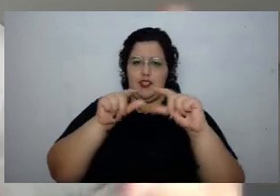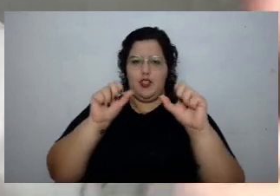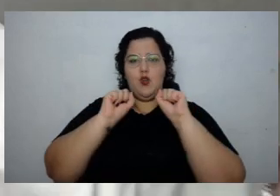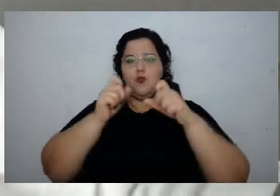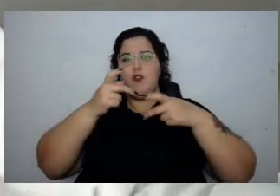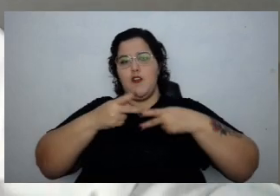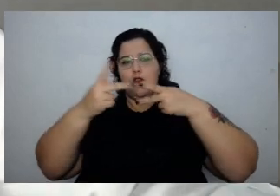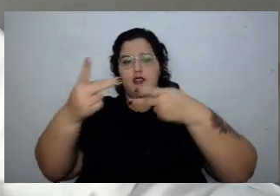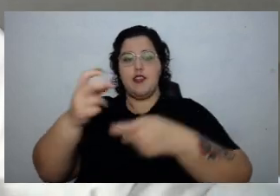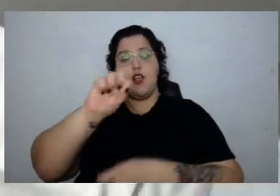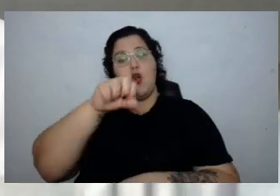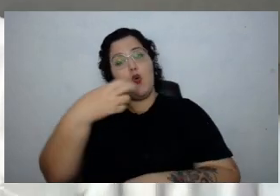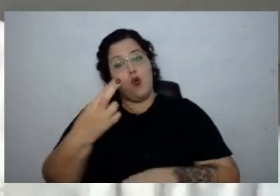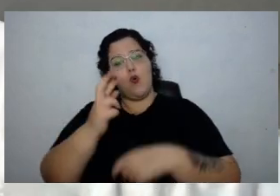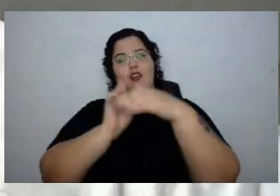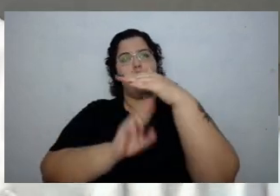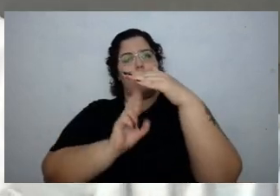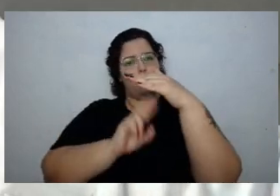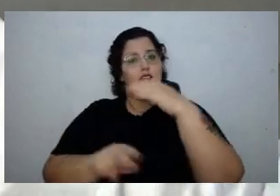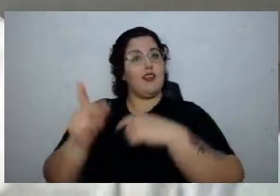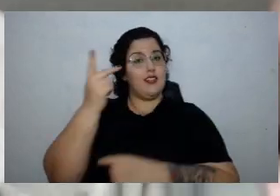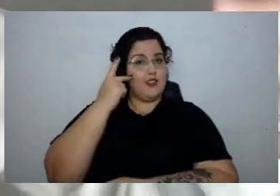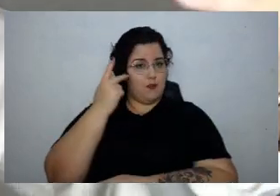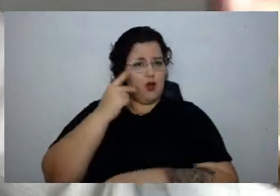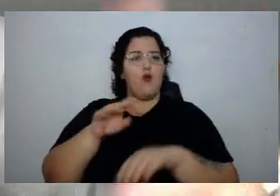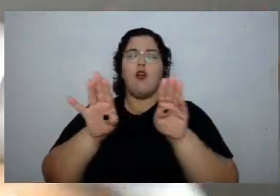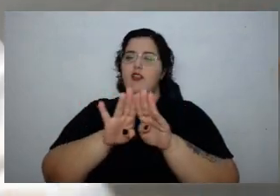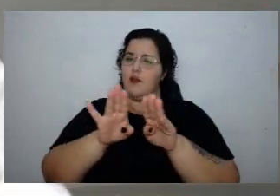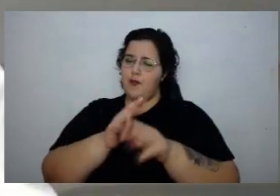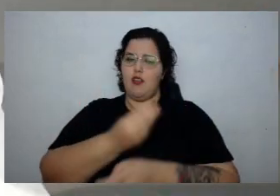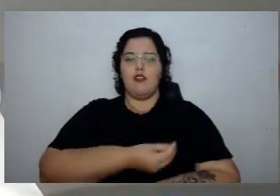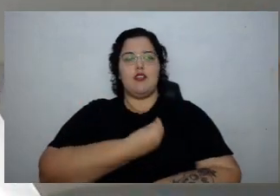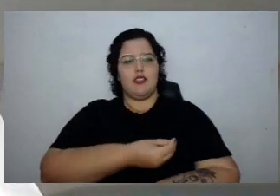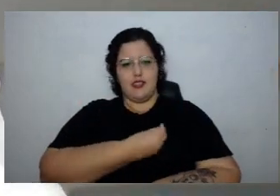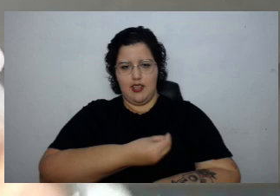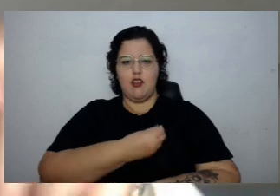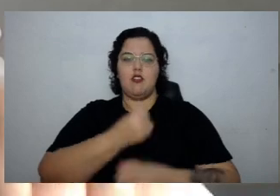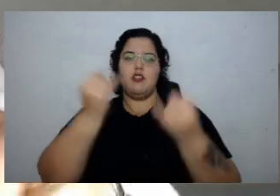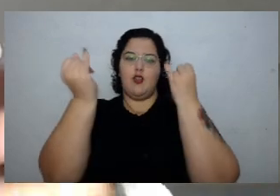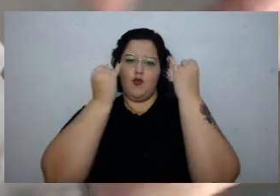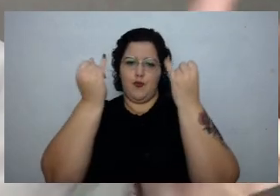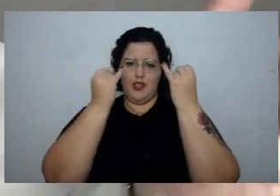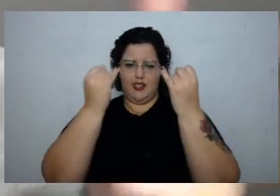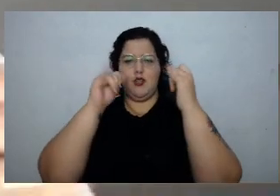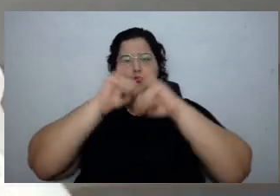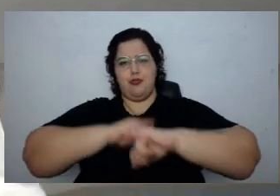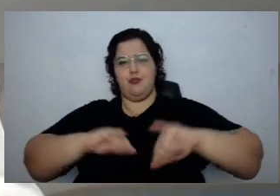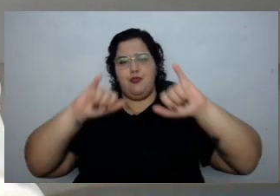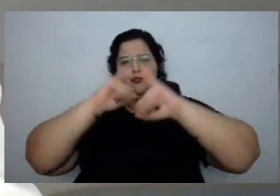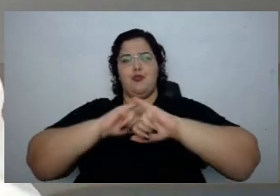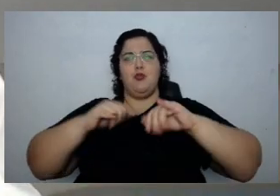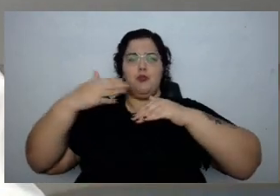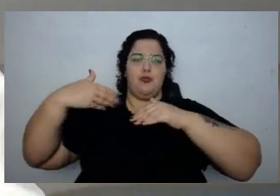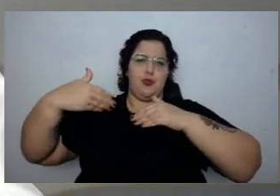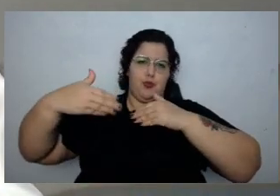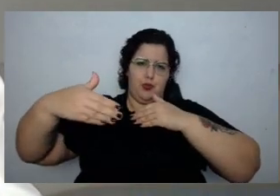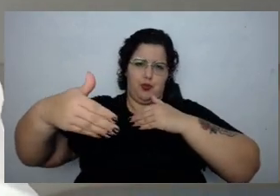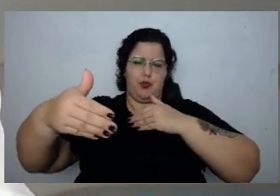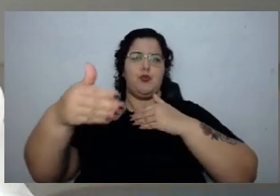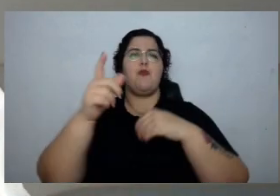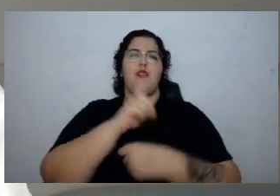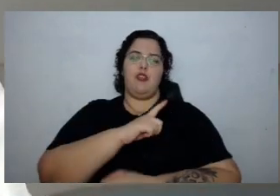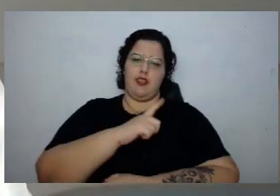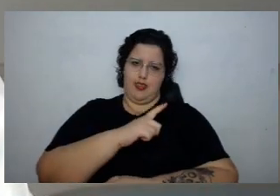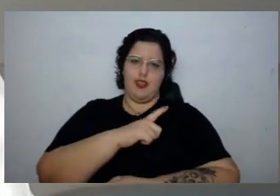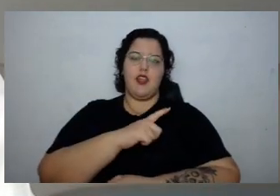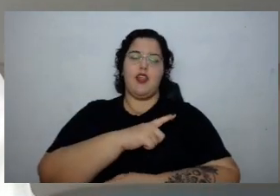for nos visitar na Reatec em novembro, em São Paulo, a secretária também estará lá. E as informações você teve aqui no dia que antecede